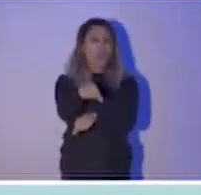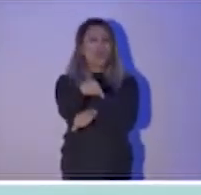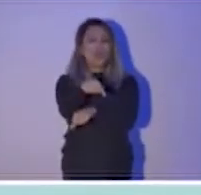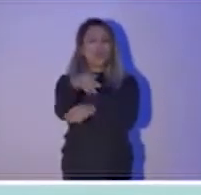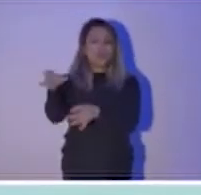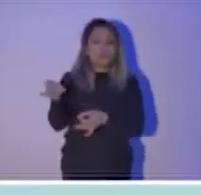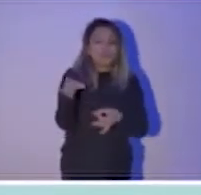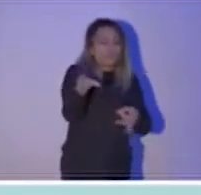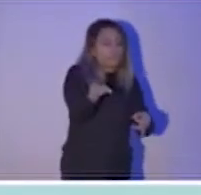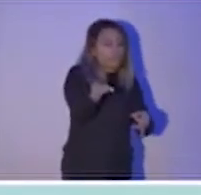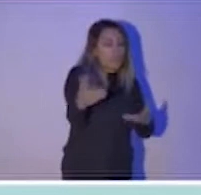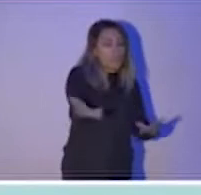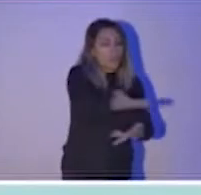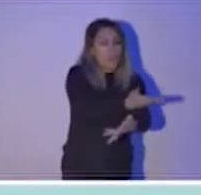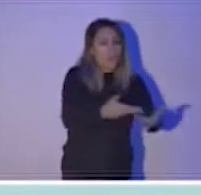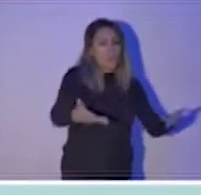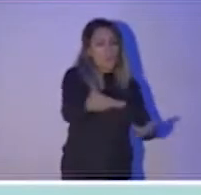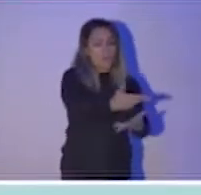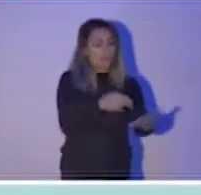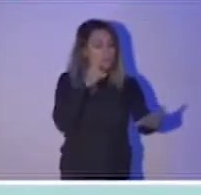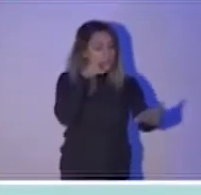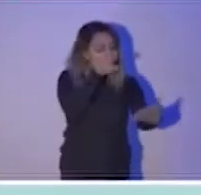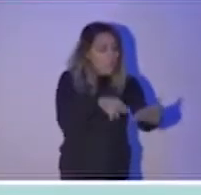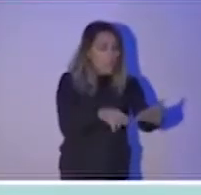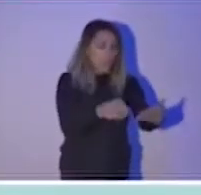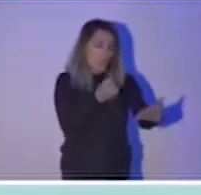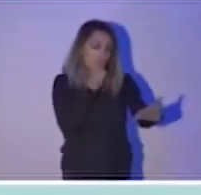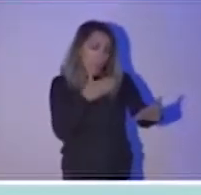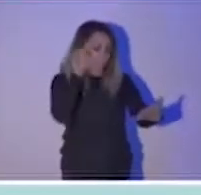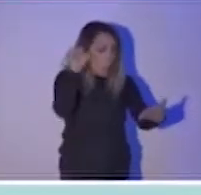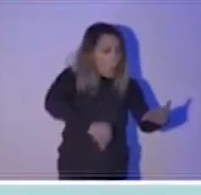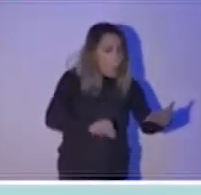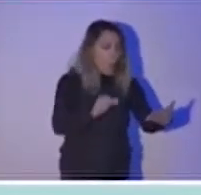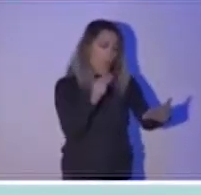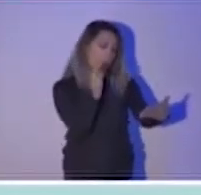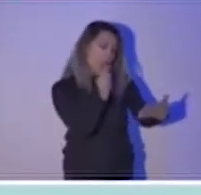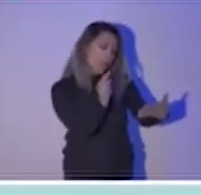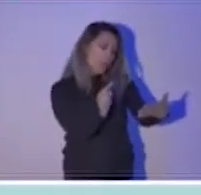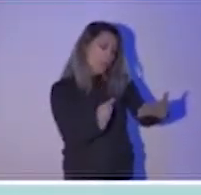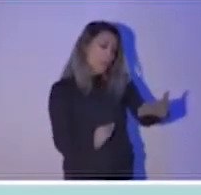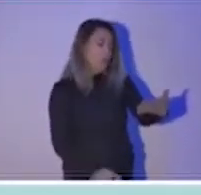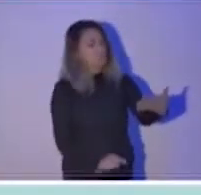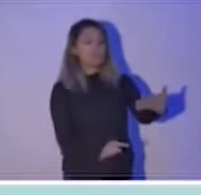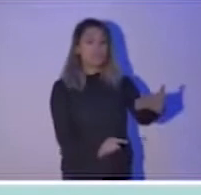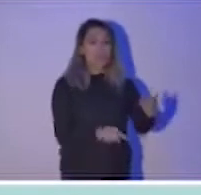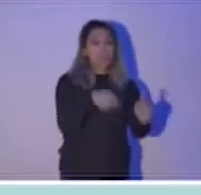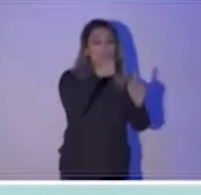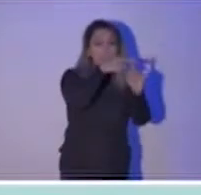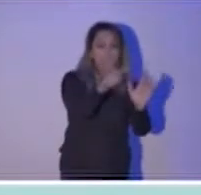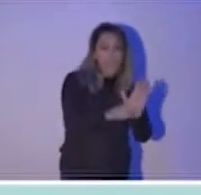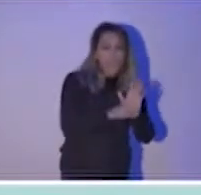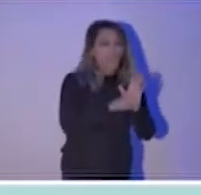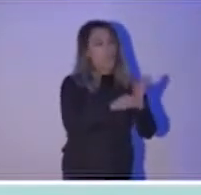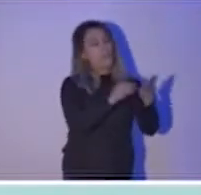o que, que cascateia para todo mundo. E nós vamos pensar juntos o que fazer com o que não está bom. Esse modelo tem que